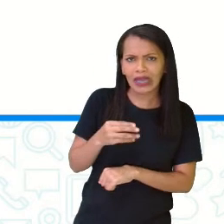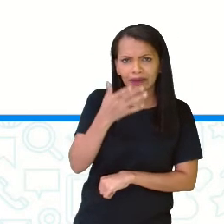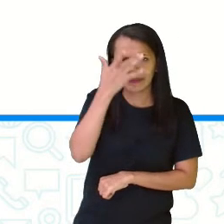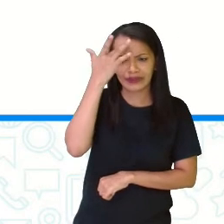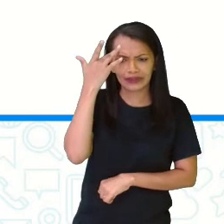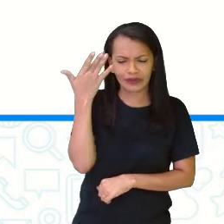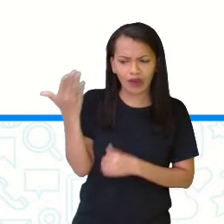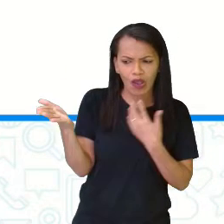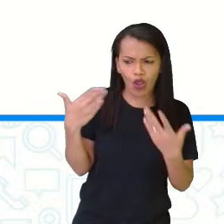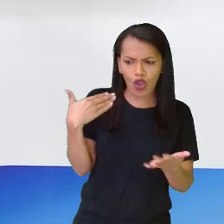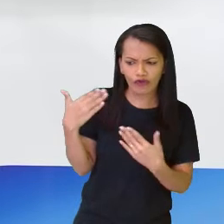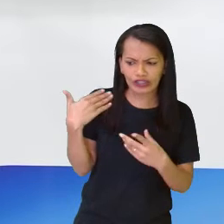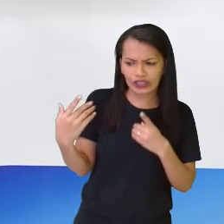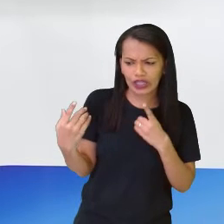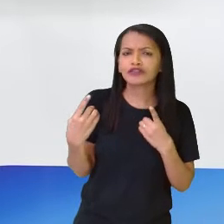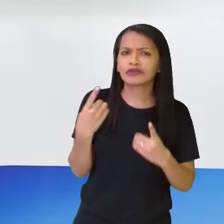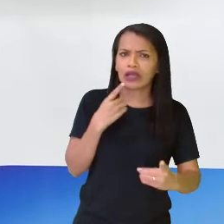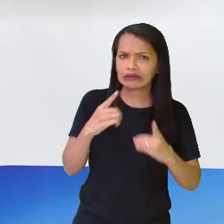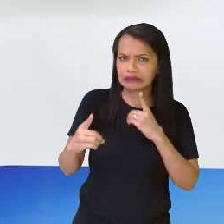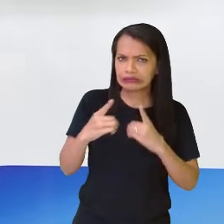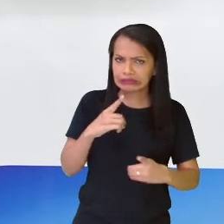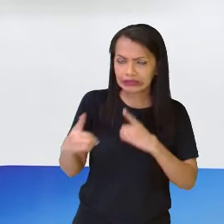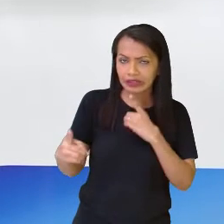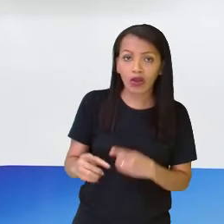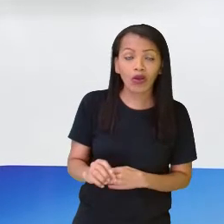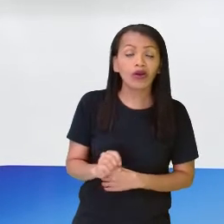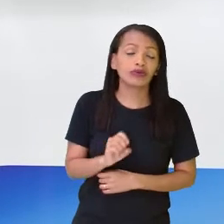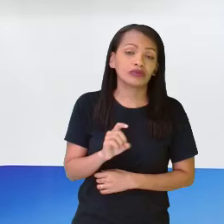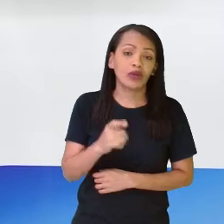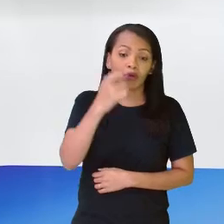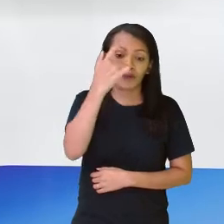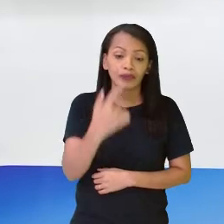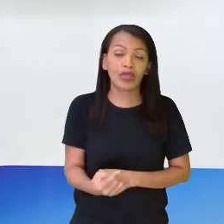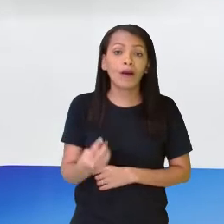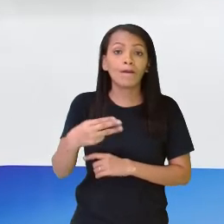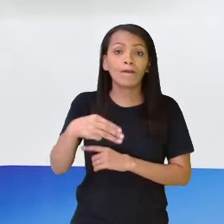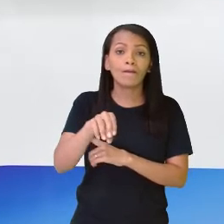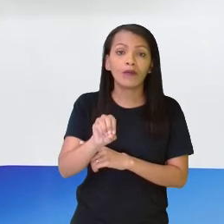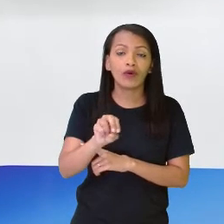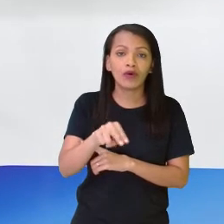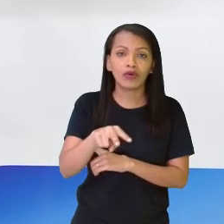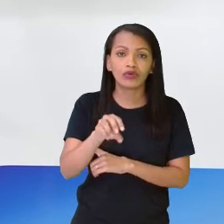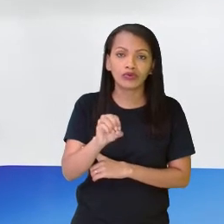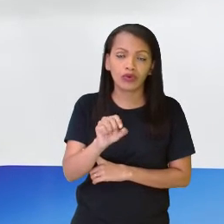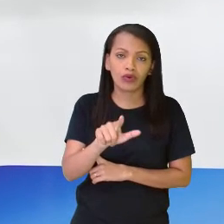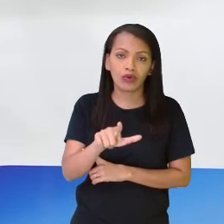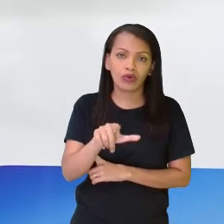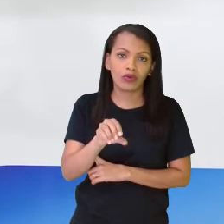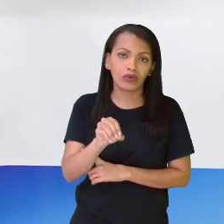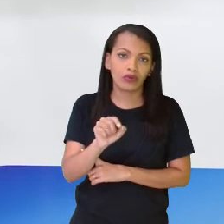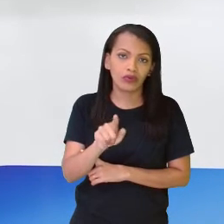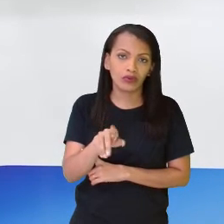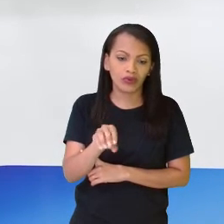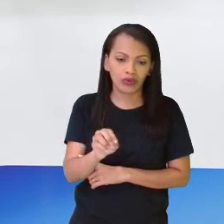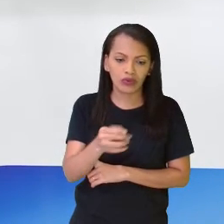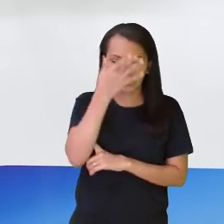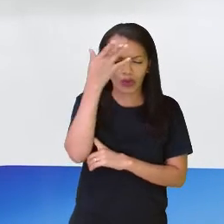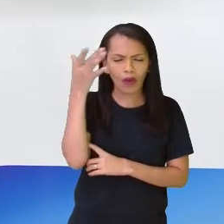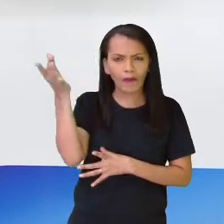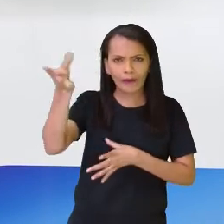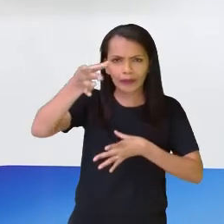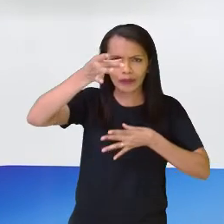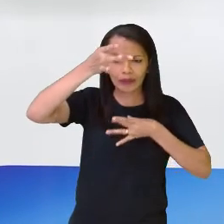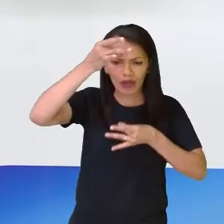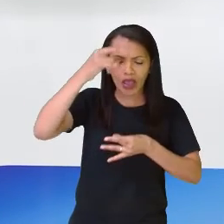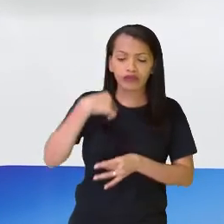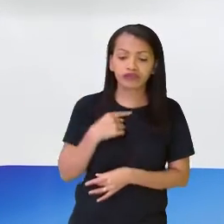um monólogo? Monólogo é quando apenas uma pessoa fala, encena sozinha. Ela vai lá ao palco, encena aquela peça ali, falando com ela